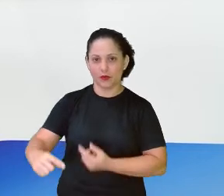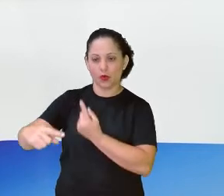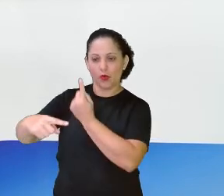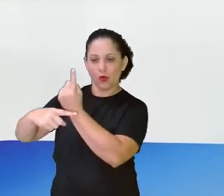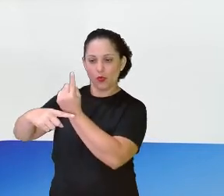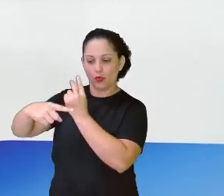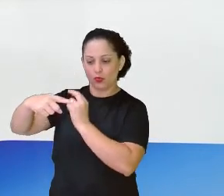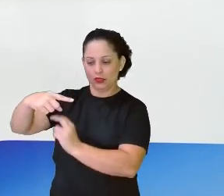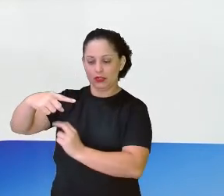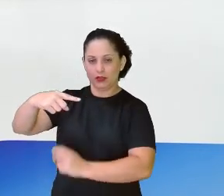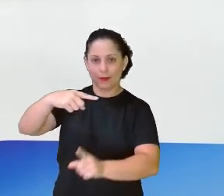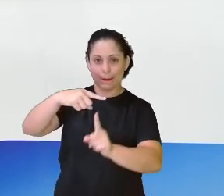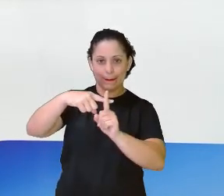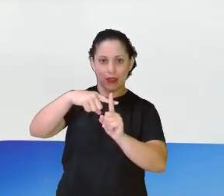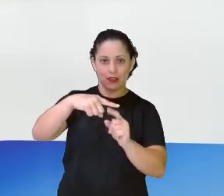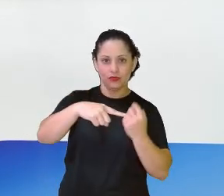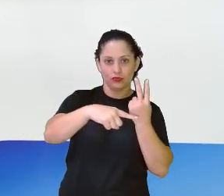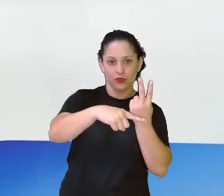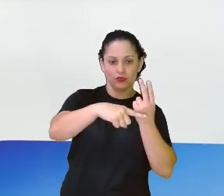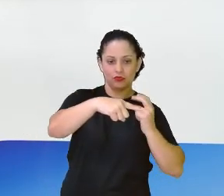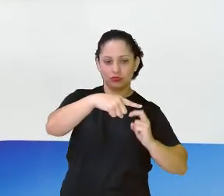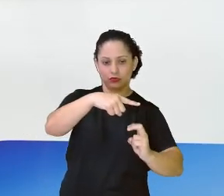1/5 mais 2/5.